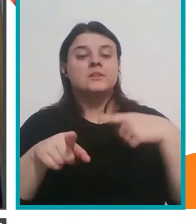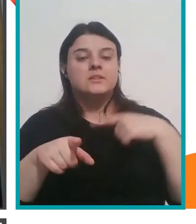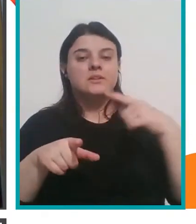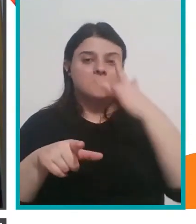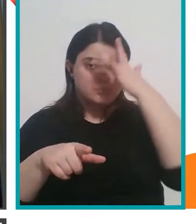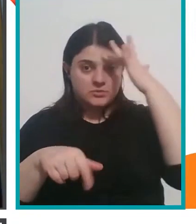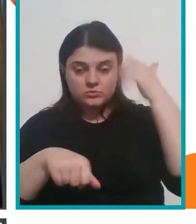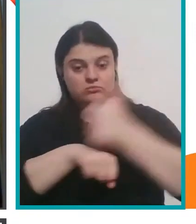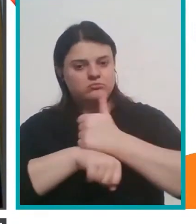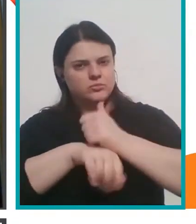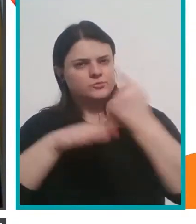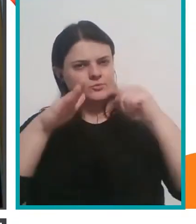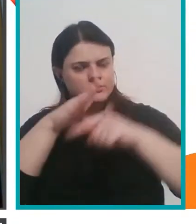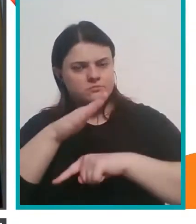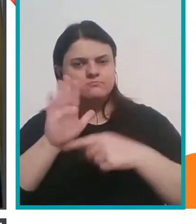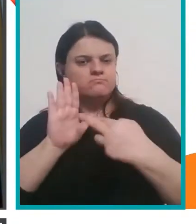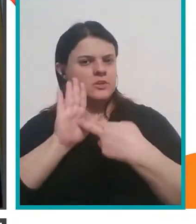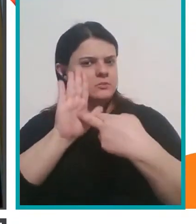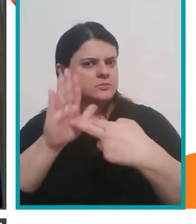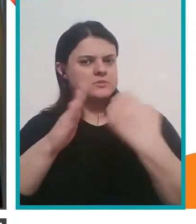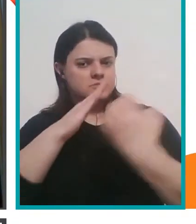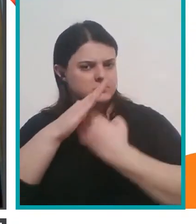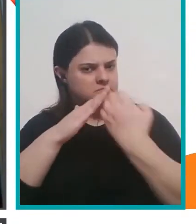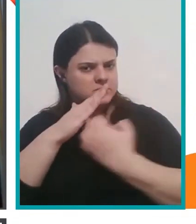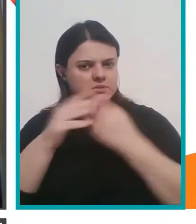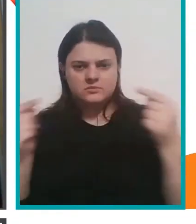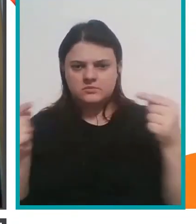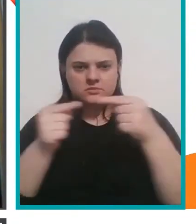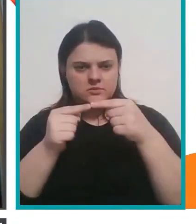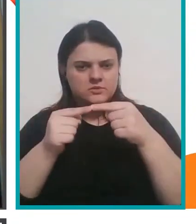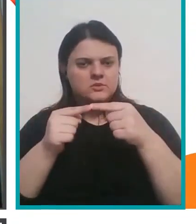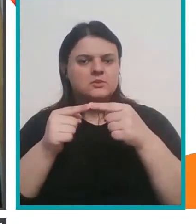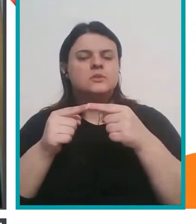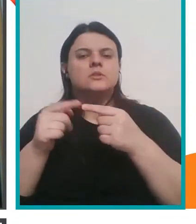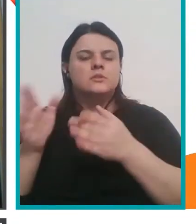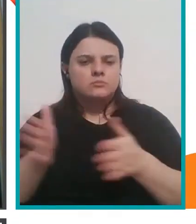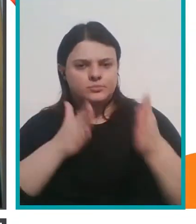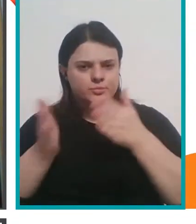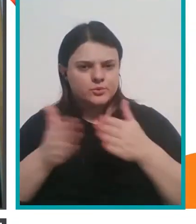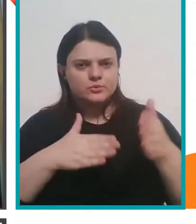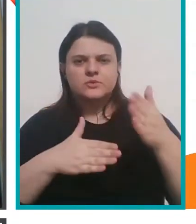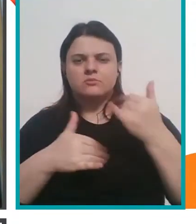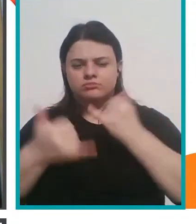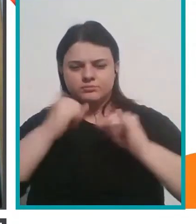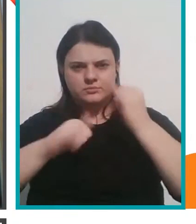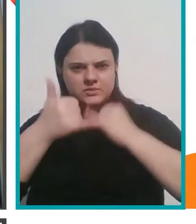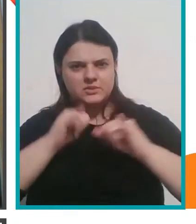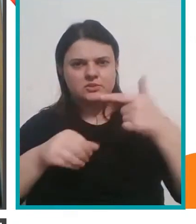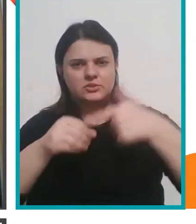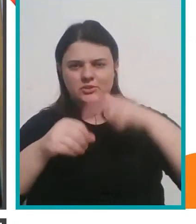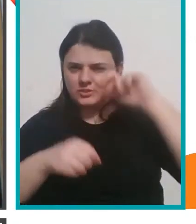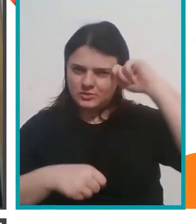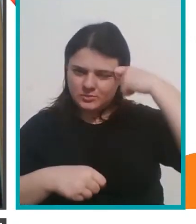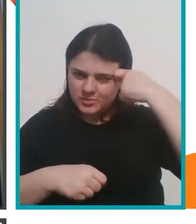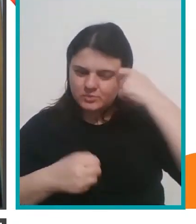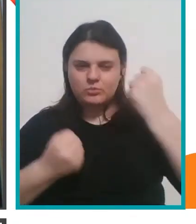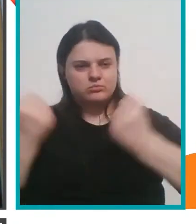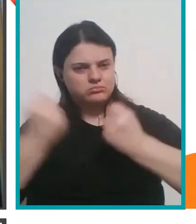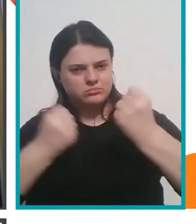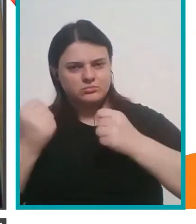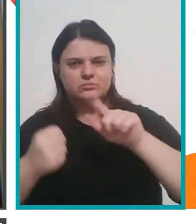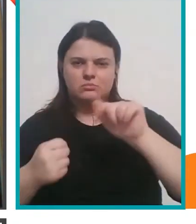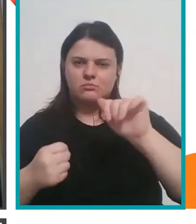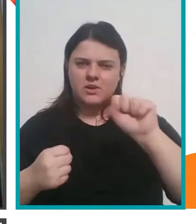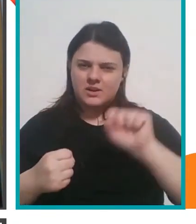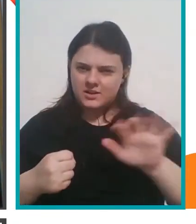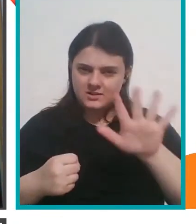especialistas regionais, representantes de empresas ligadas à produção de energia, petróleo, gás, automóveis. E